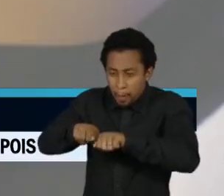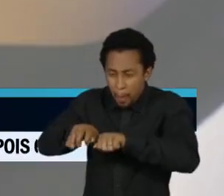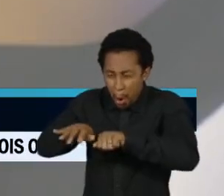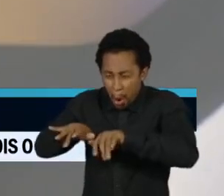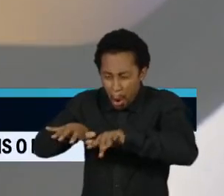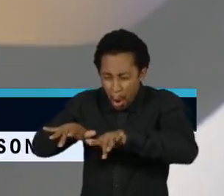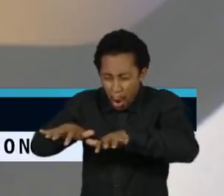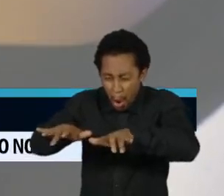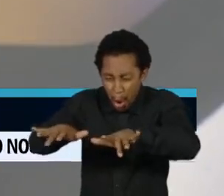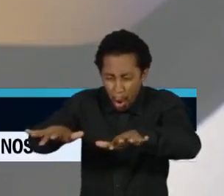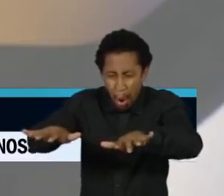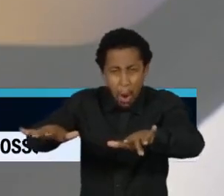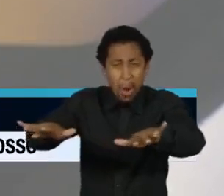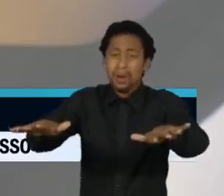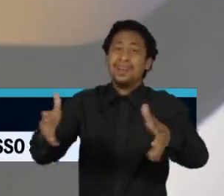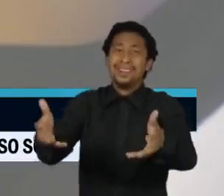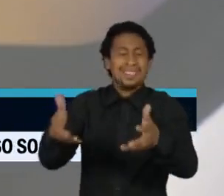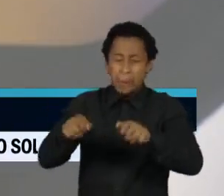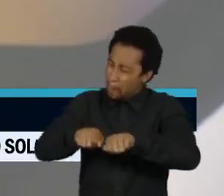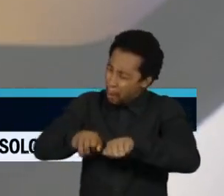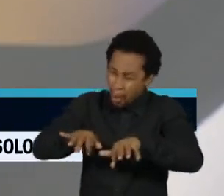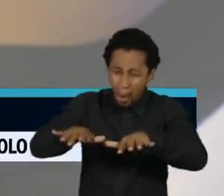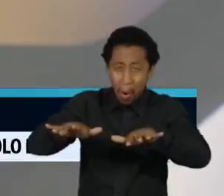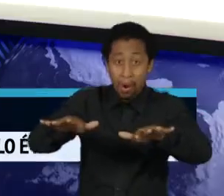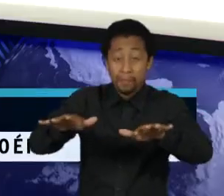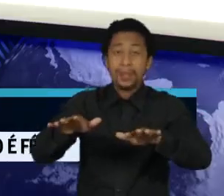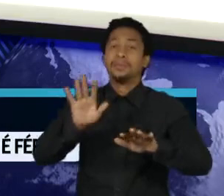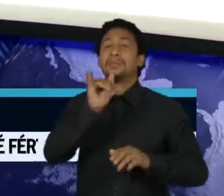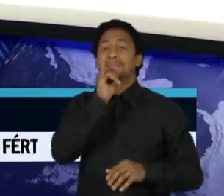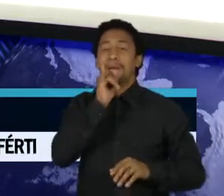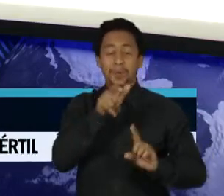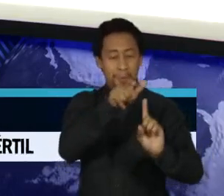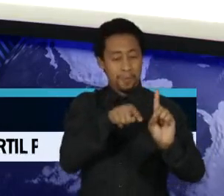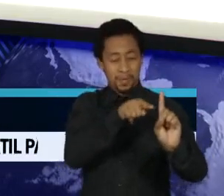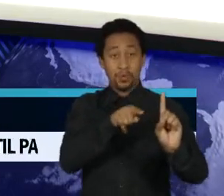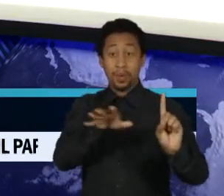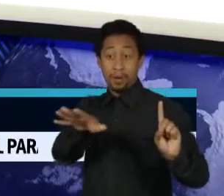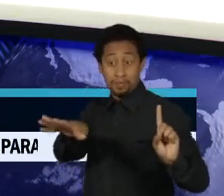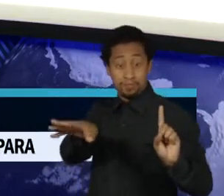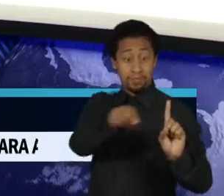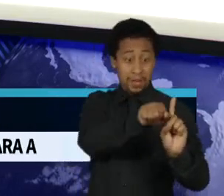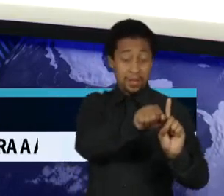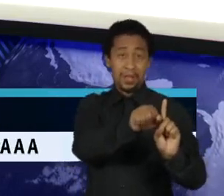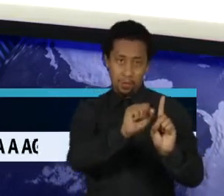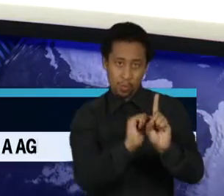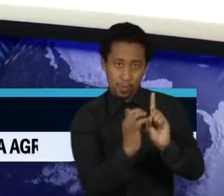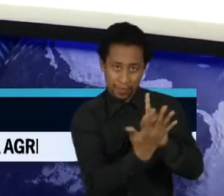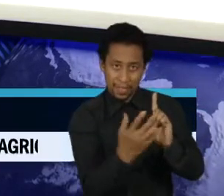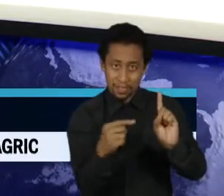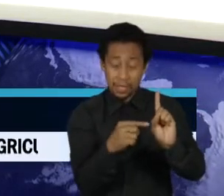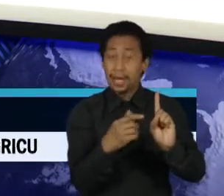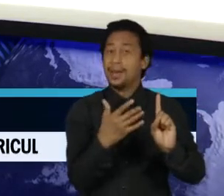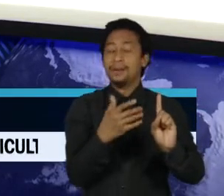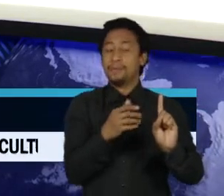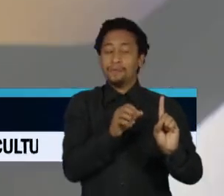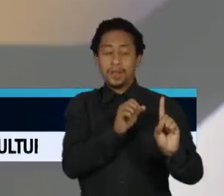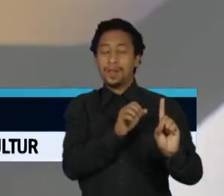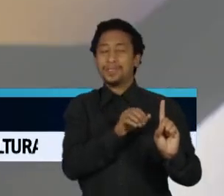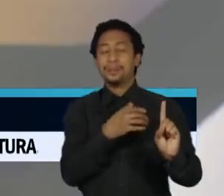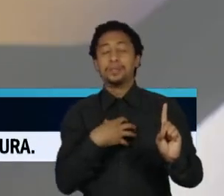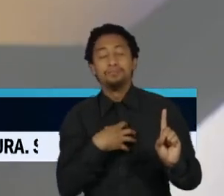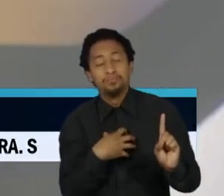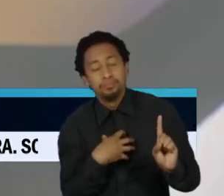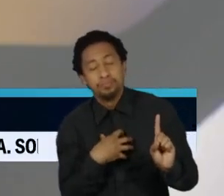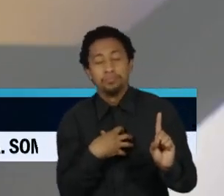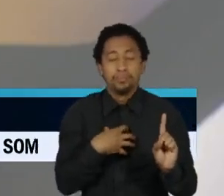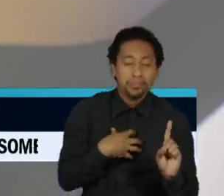absolutamente transmissível e não matar o seu hospedeiro. E é isso que está acontecendo. Quer dizer, muita gente